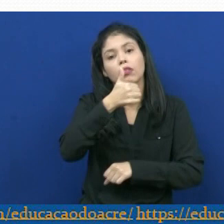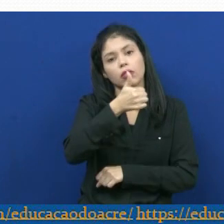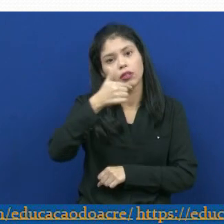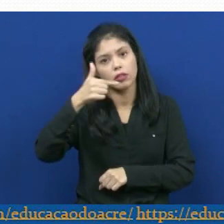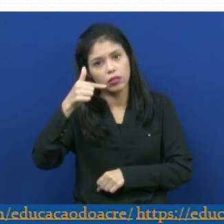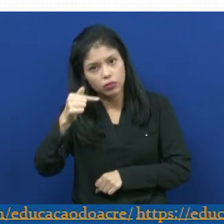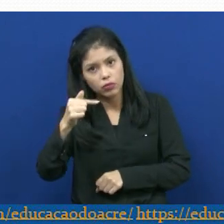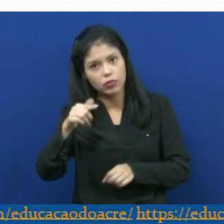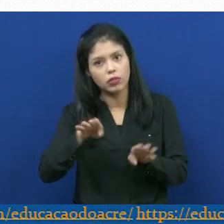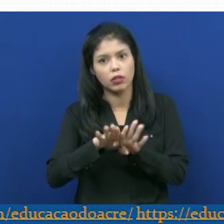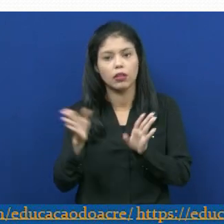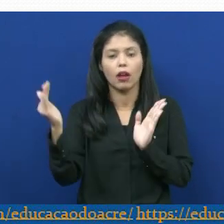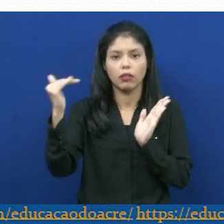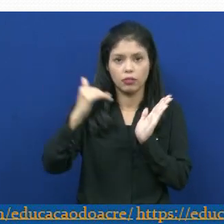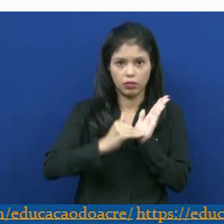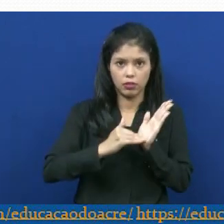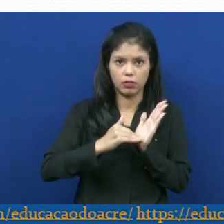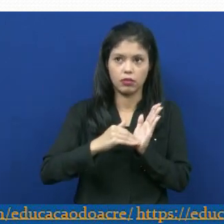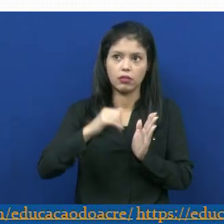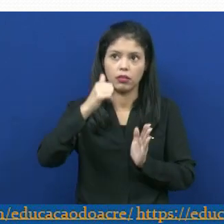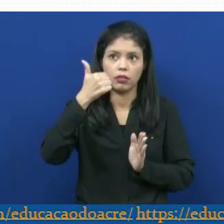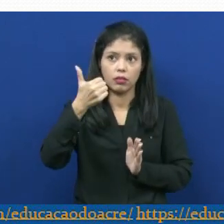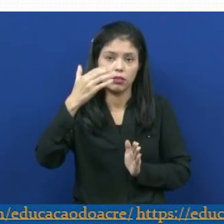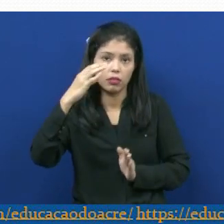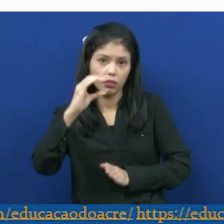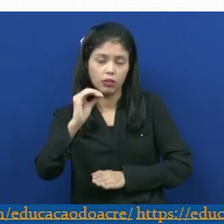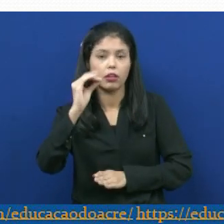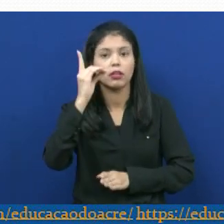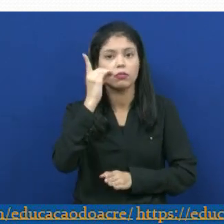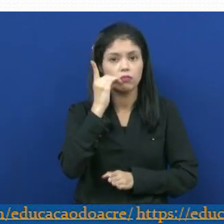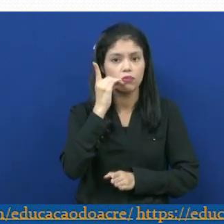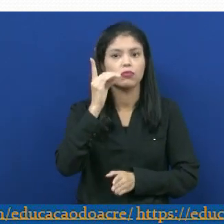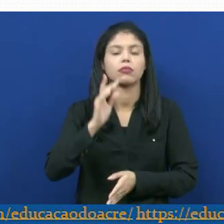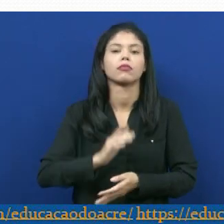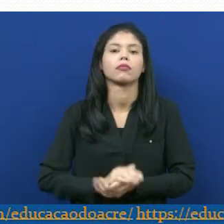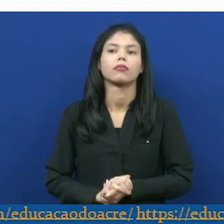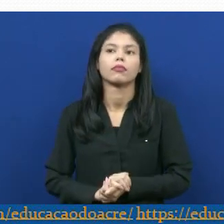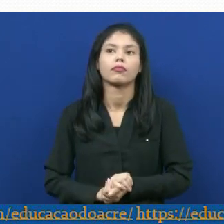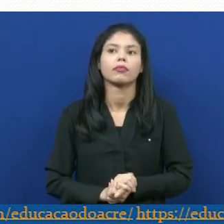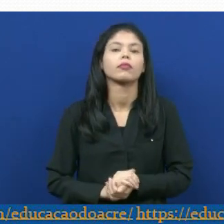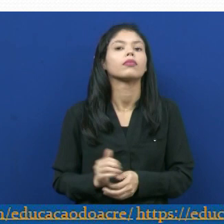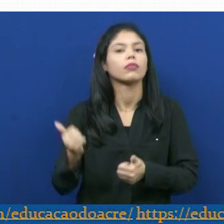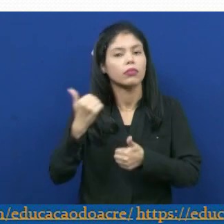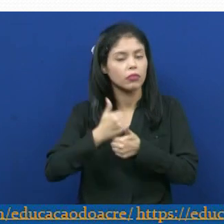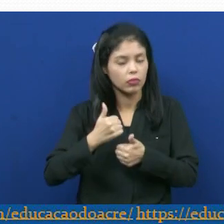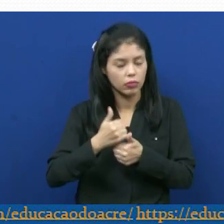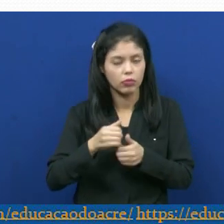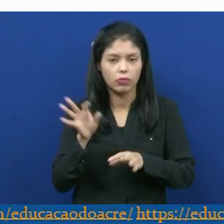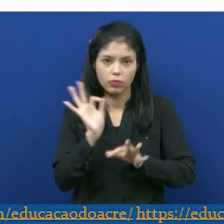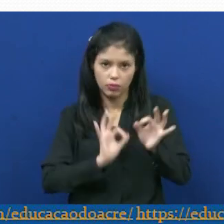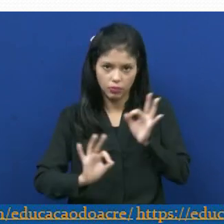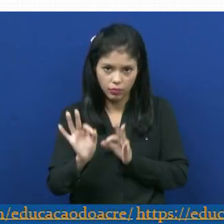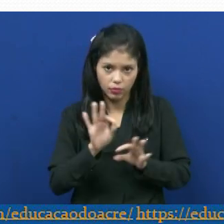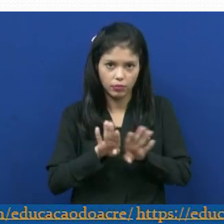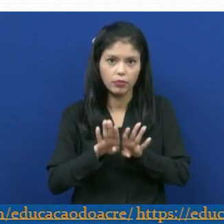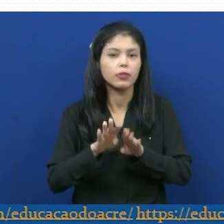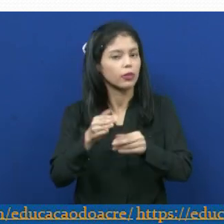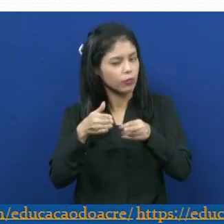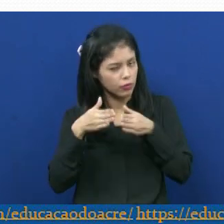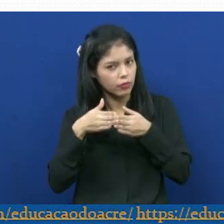contaminados até o 12º dia, tá bom? Faz mais essa correção aí, por